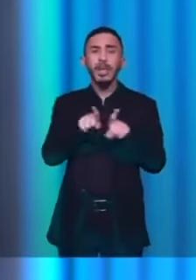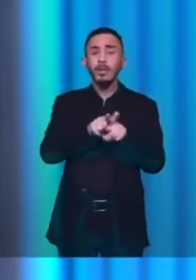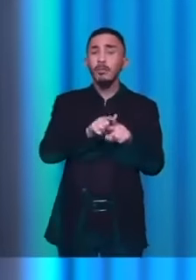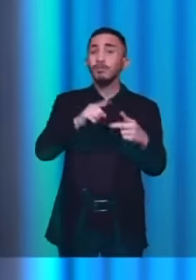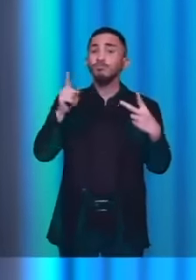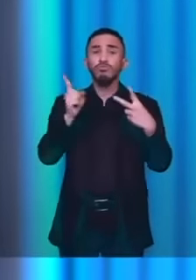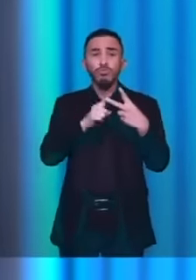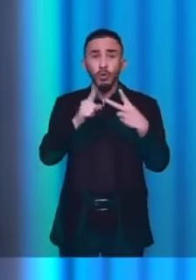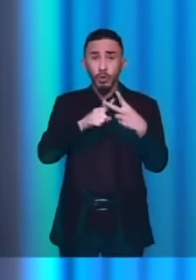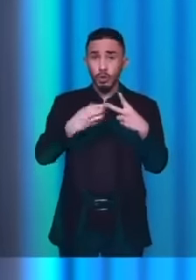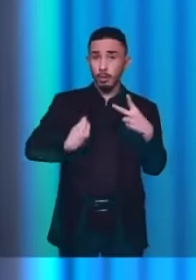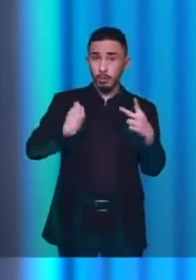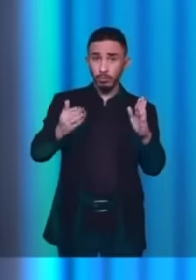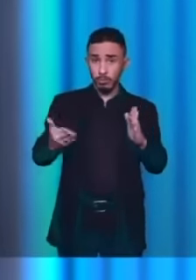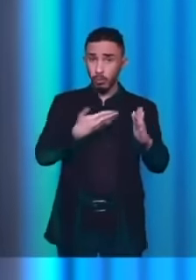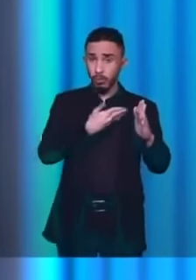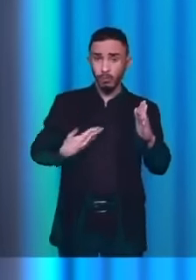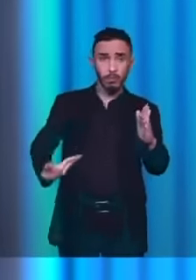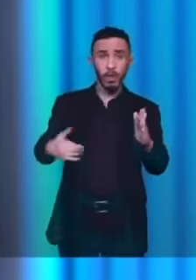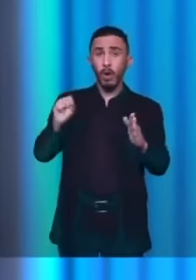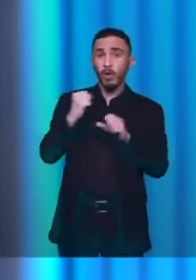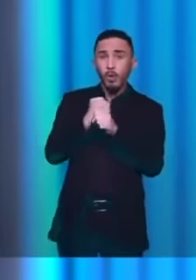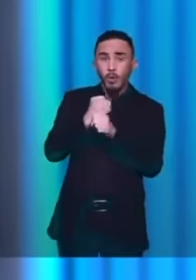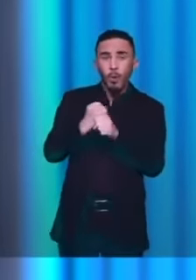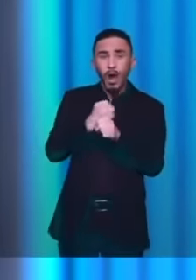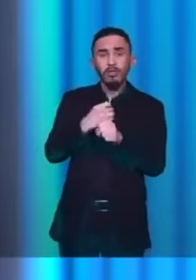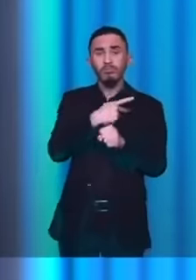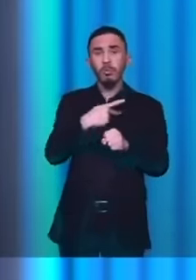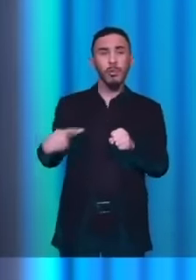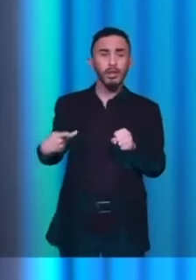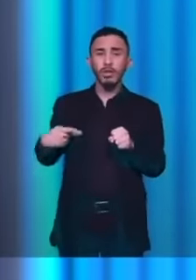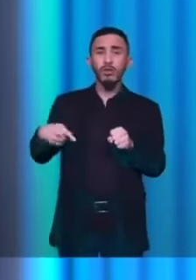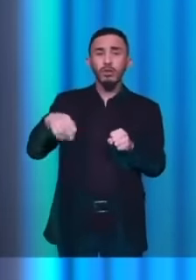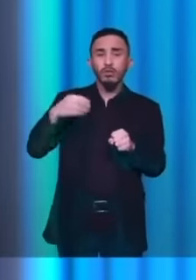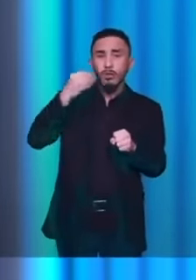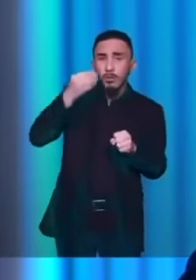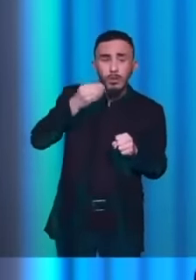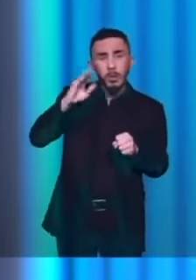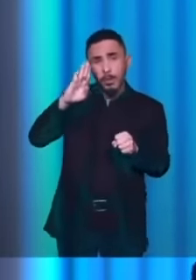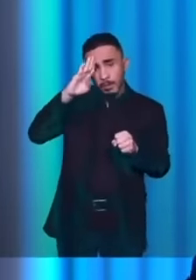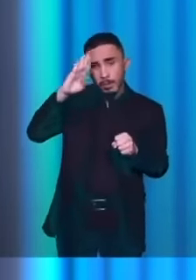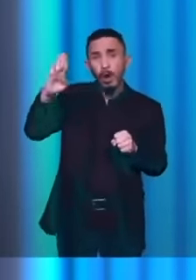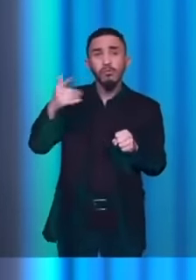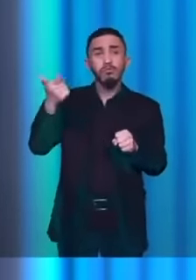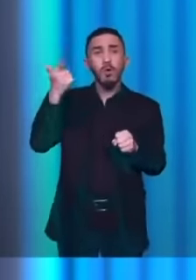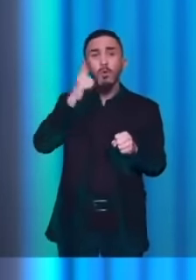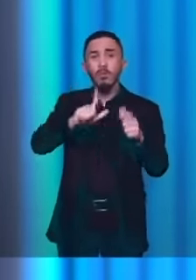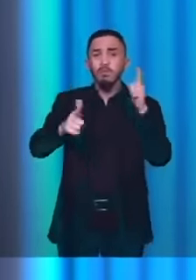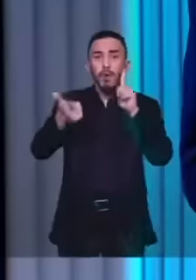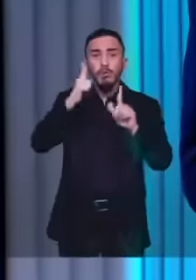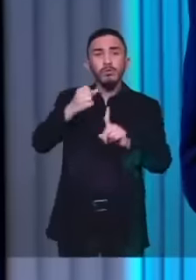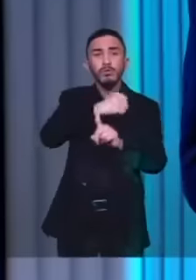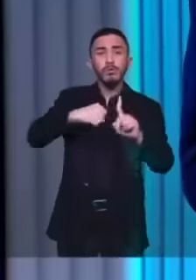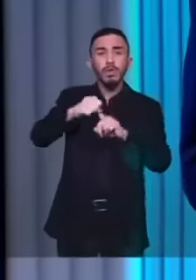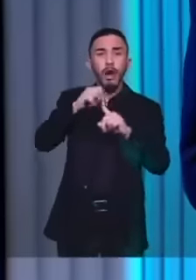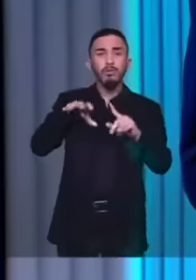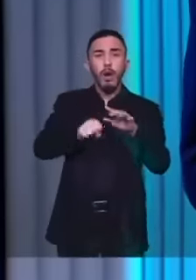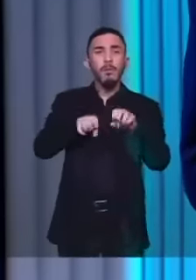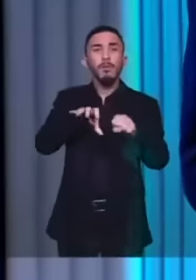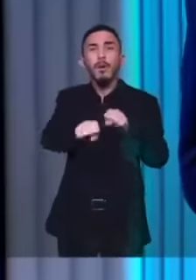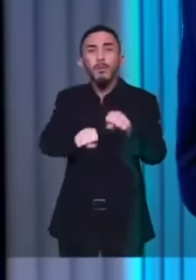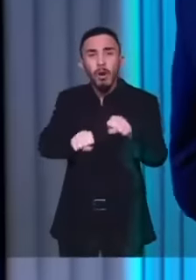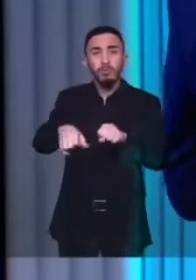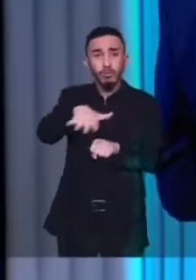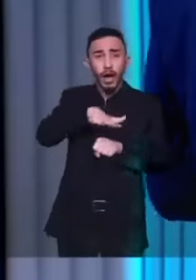viveu no meu período de governo, nos 8 anos que eu fui presidente, o momento de maior conquista social desse país,